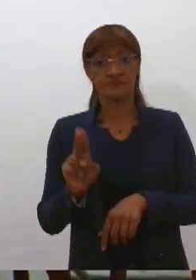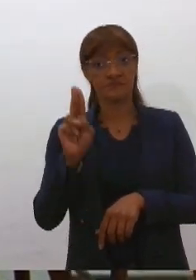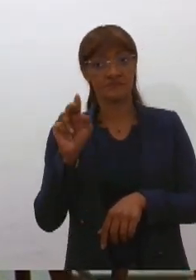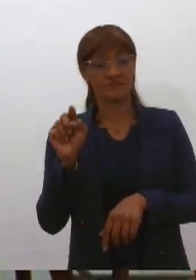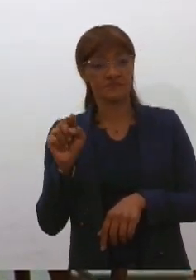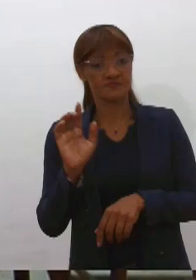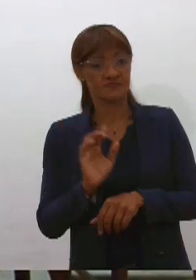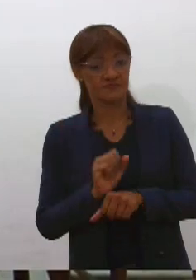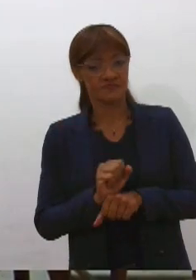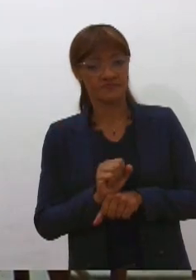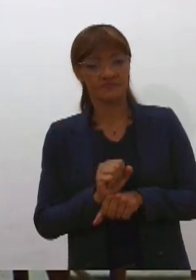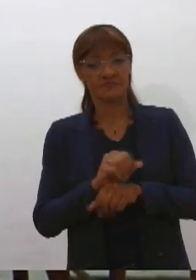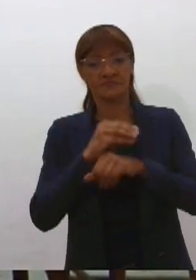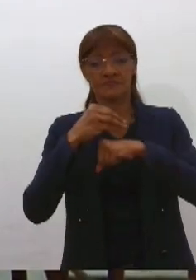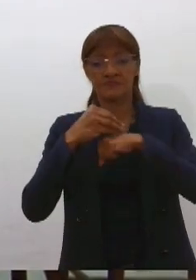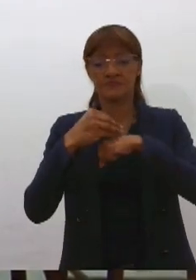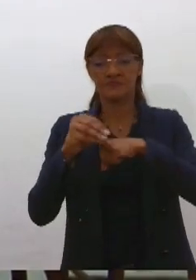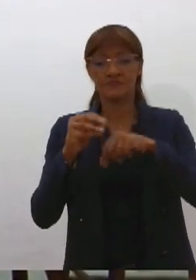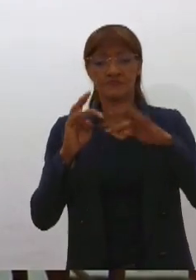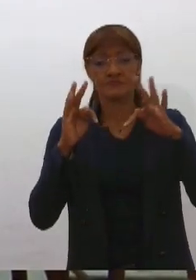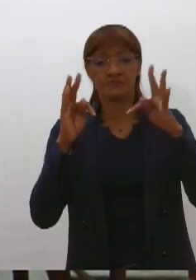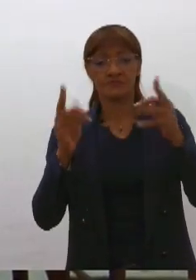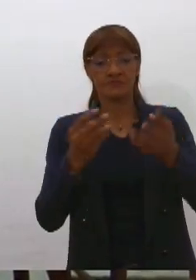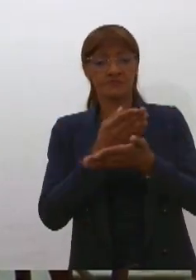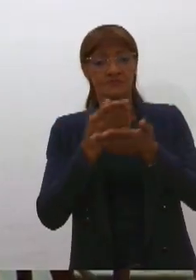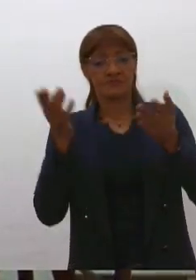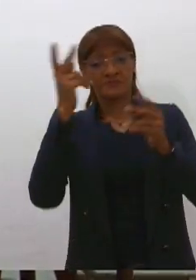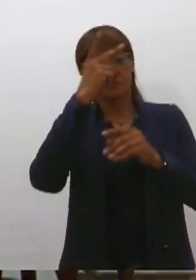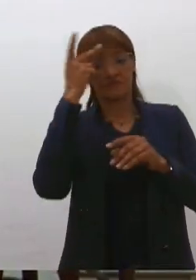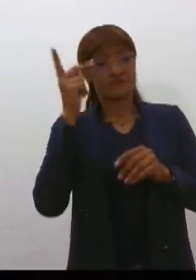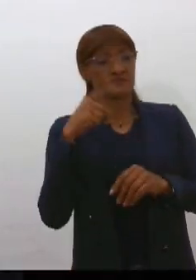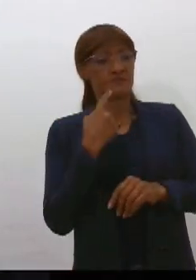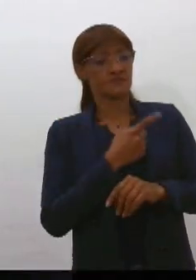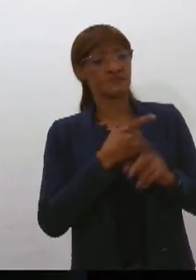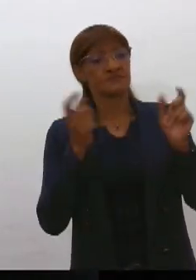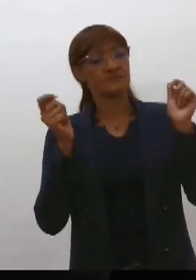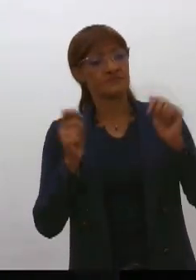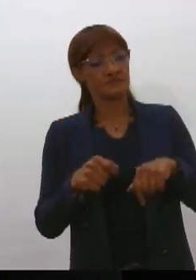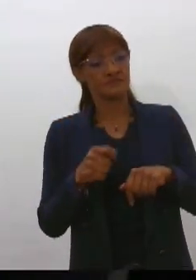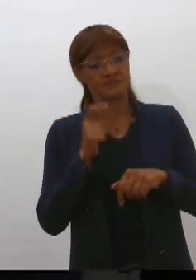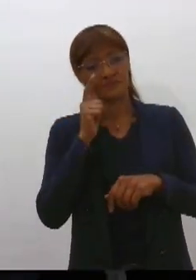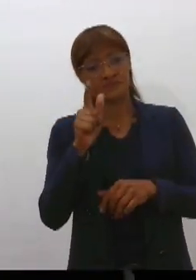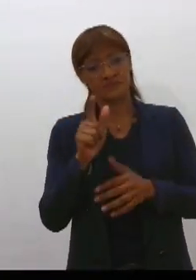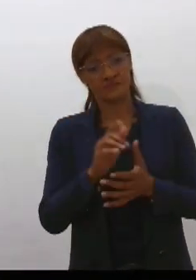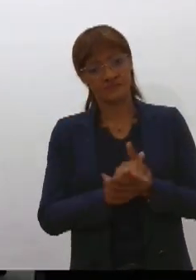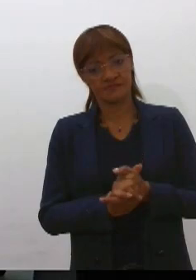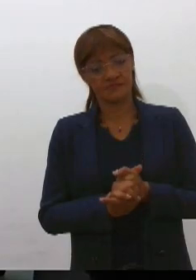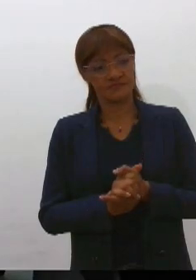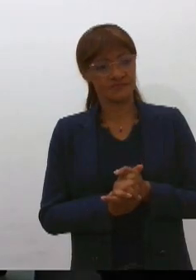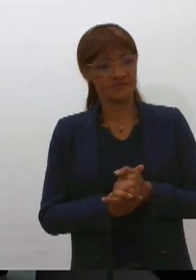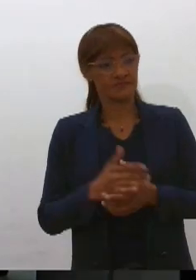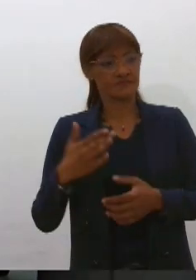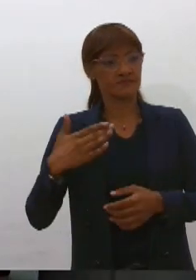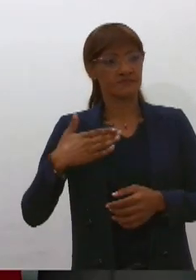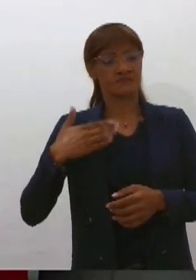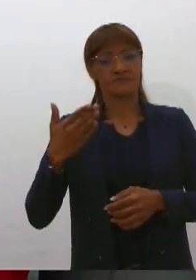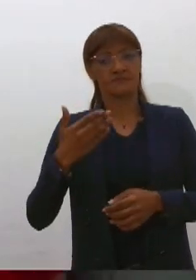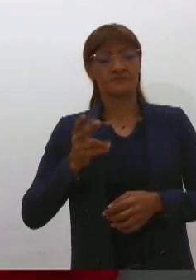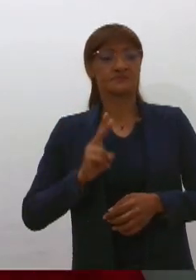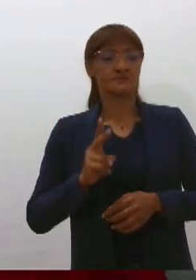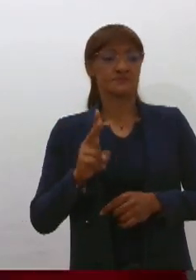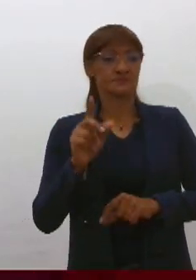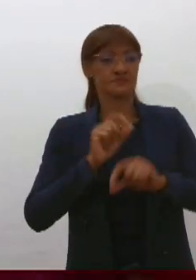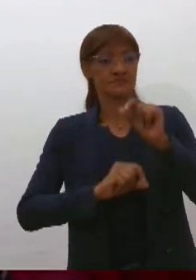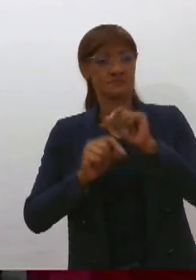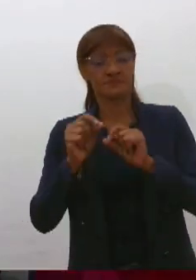para quem está começando, que a gente pode chegar onde a gente quiser chegar. É uma grata surpresa tentar compreender